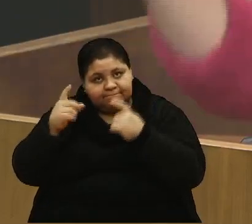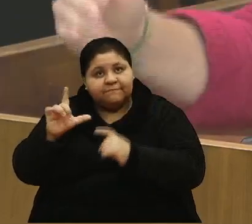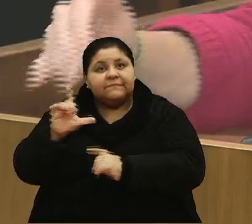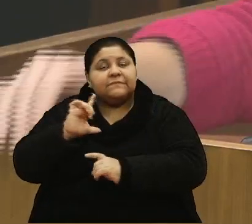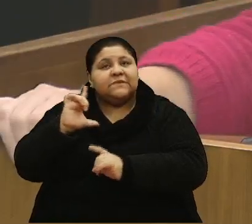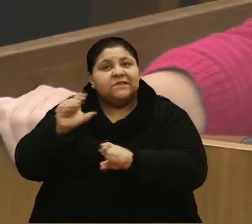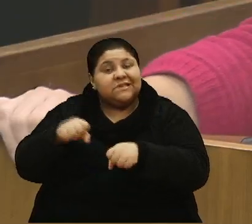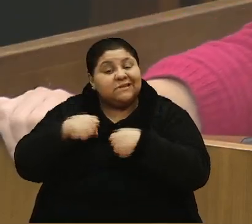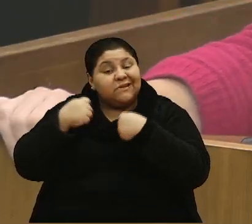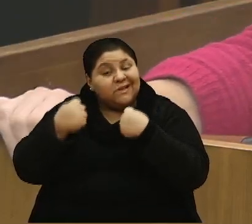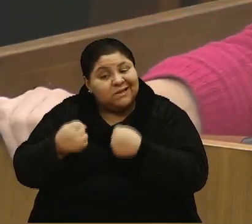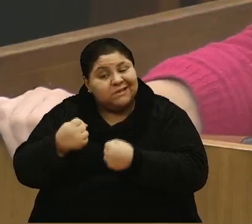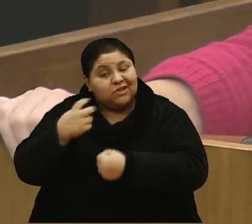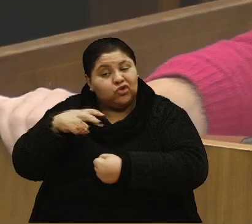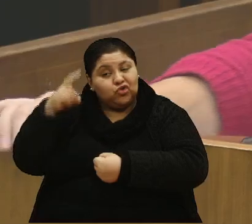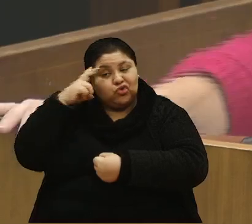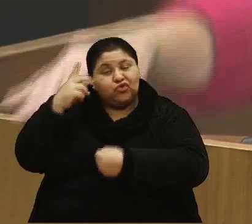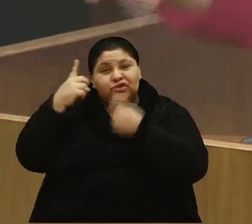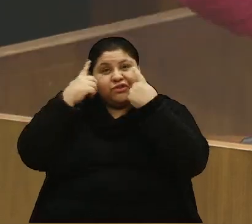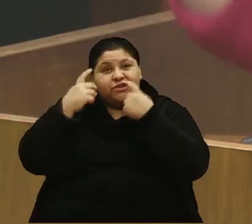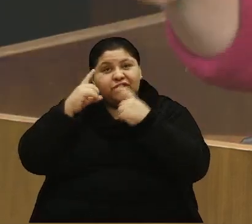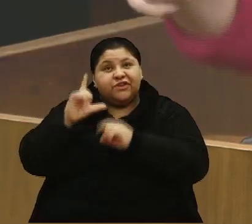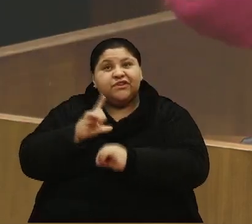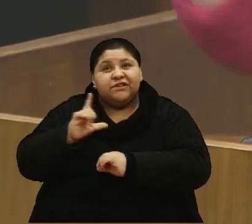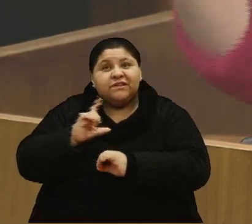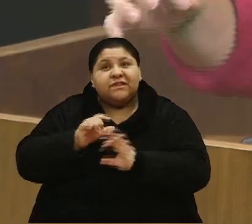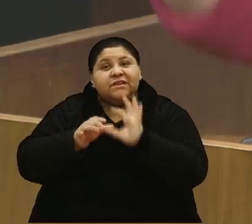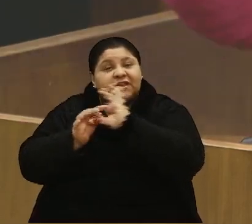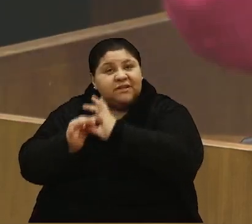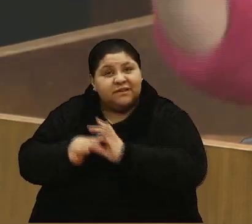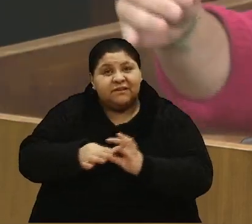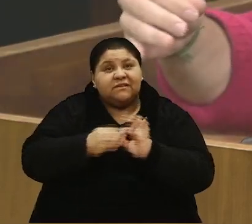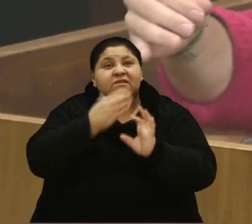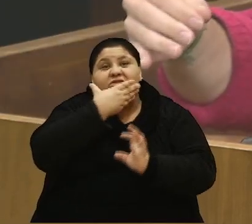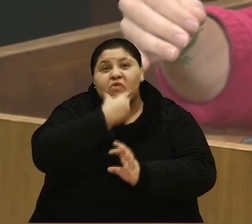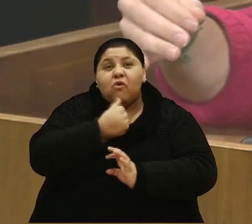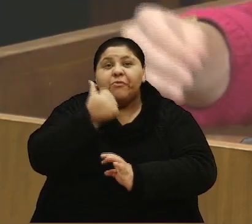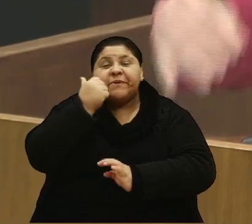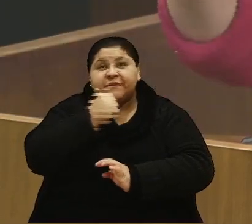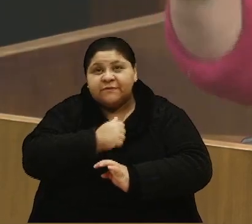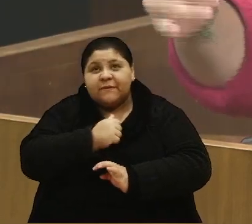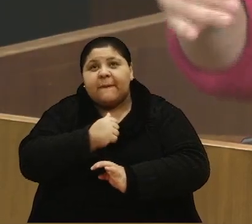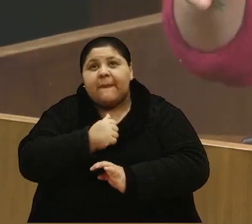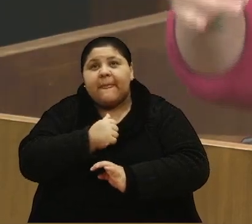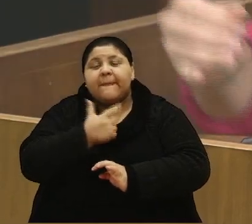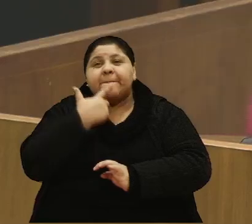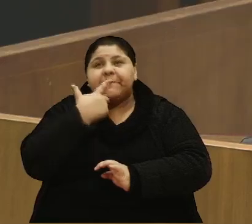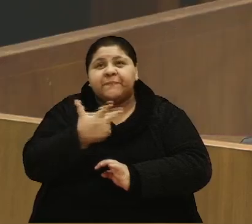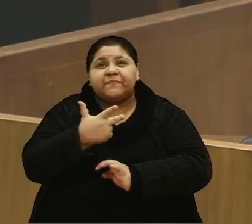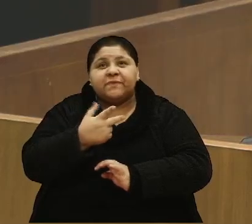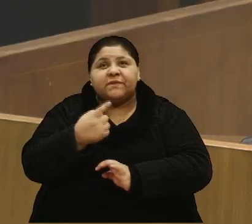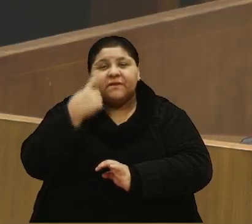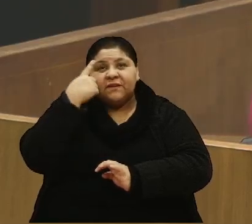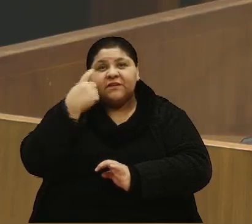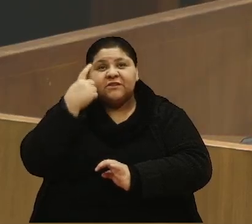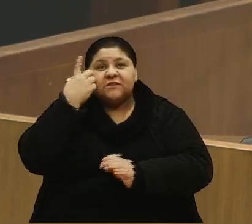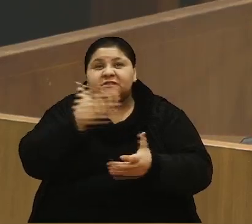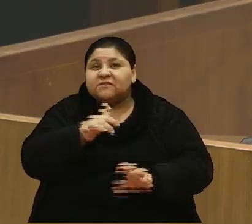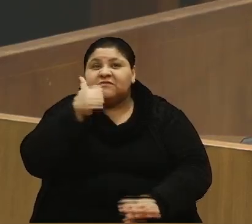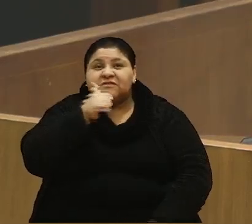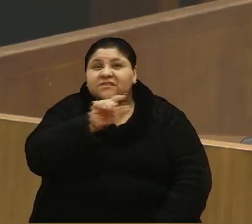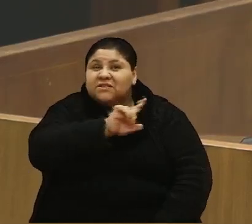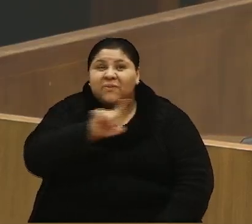que enfrentar a cultura da violência. Nós temos que nos unir entre homens e mulheres para dizer que violência contra a mulher não